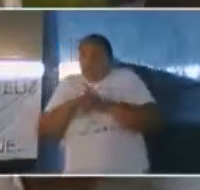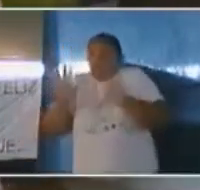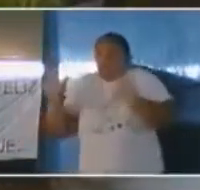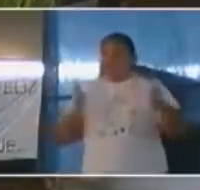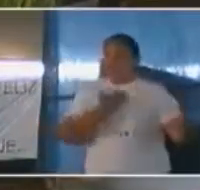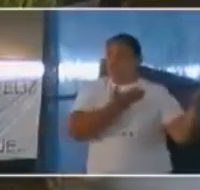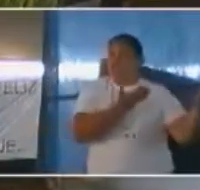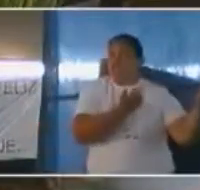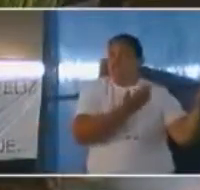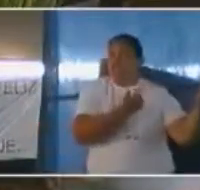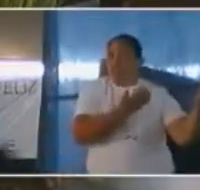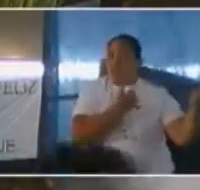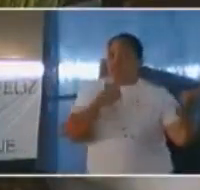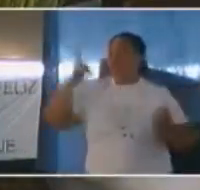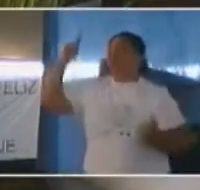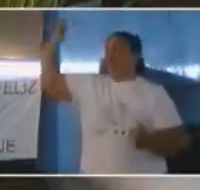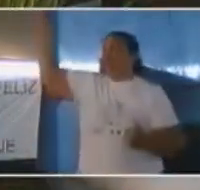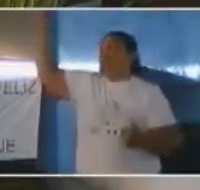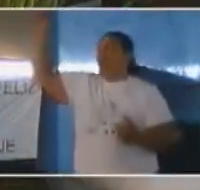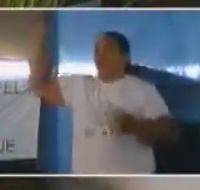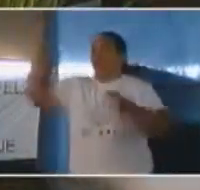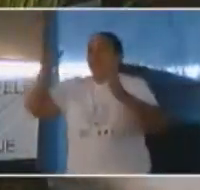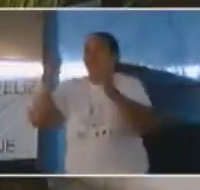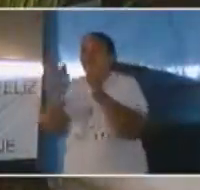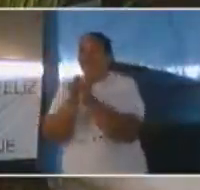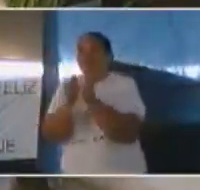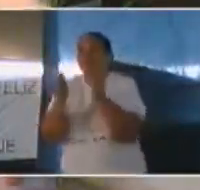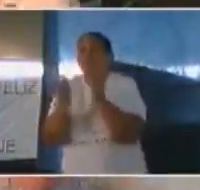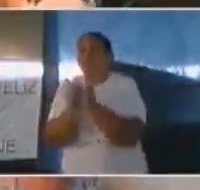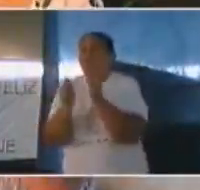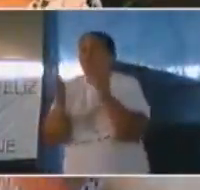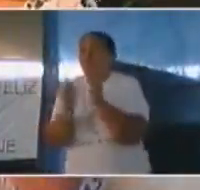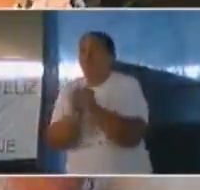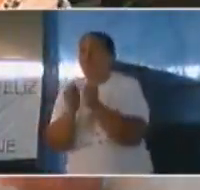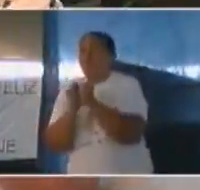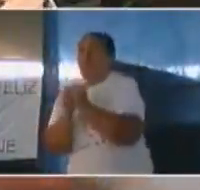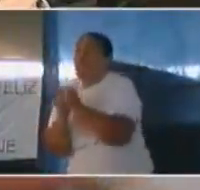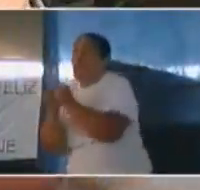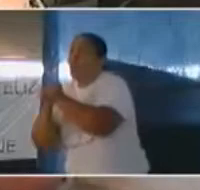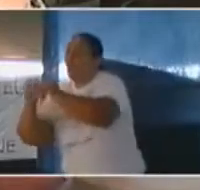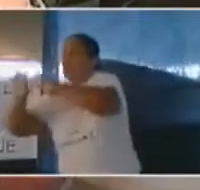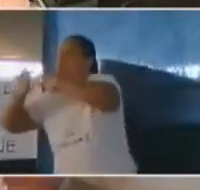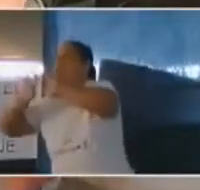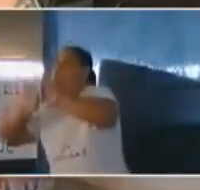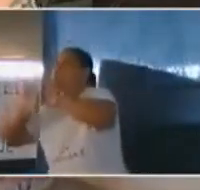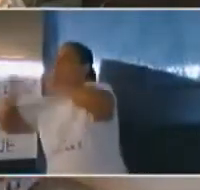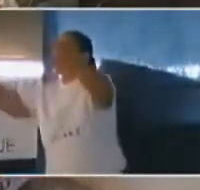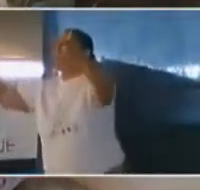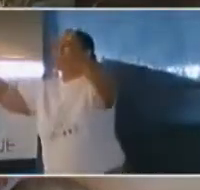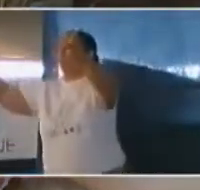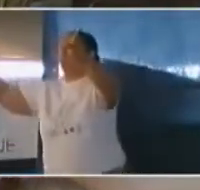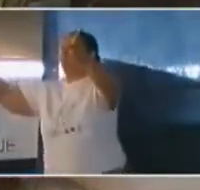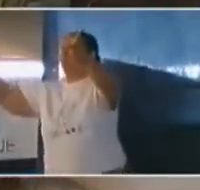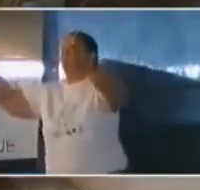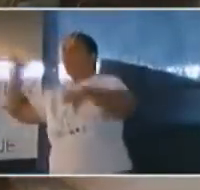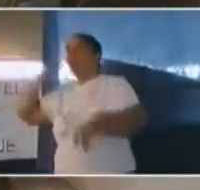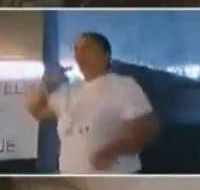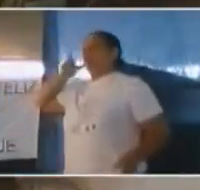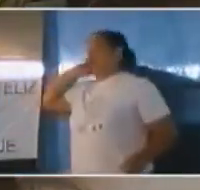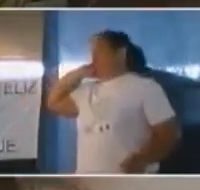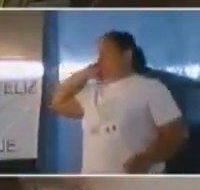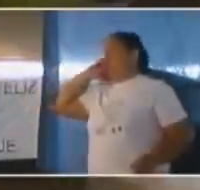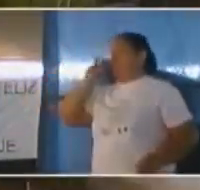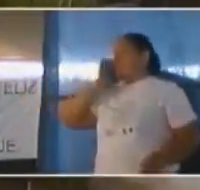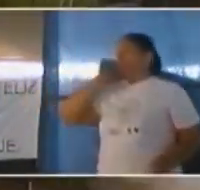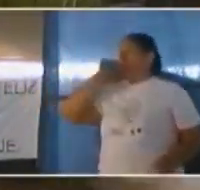Deus hoje significa conviver com a pluralidade e com a diversidade. E ontem, quando a gente